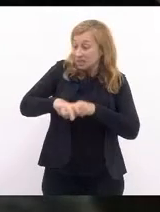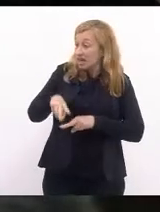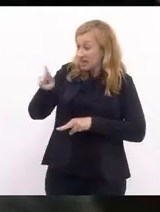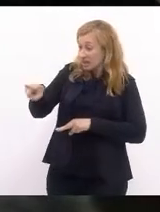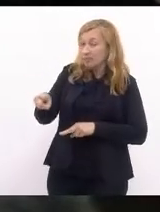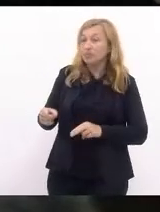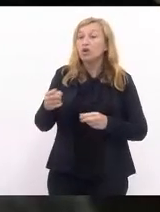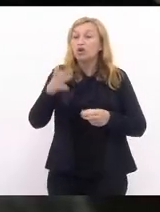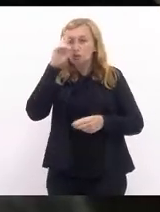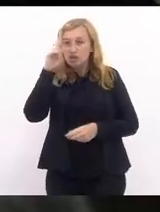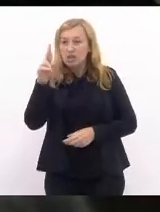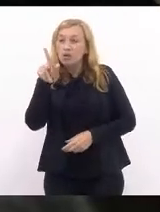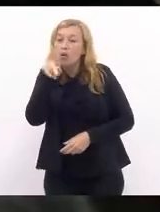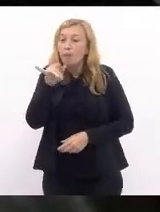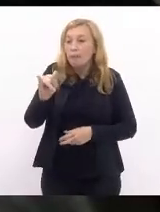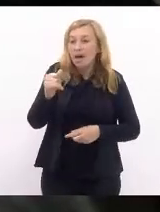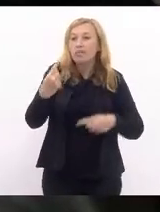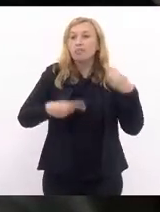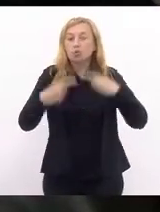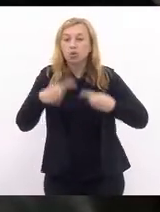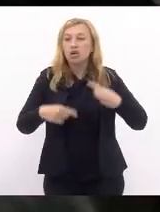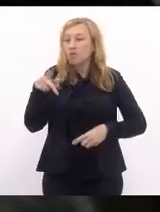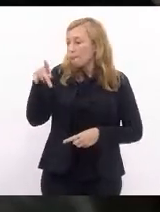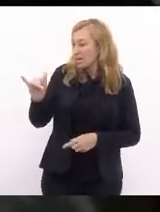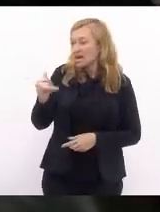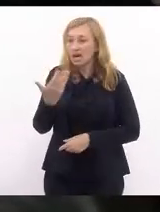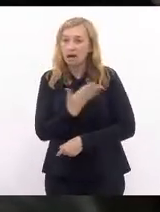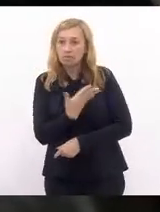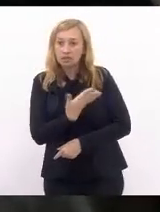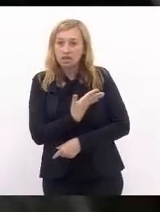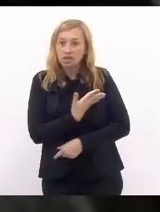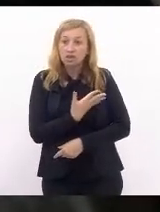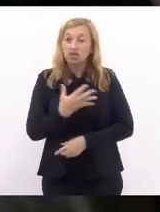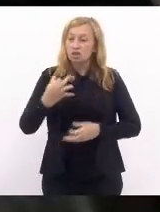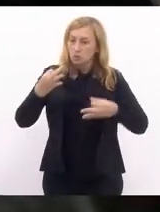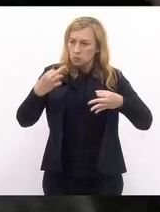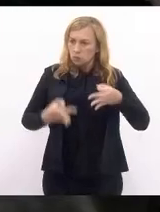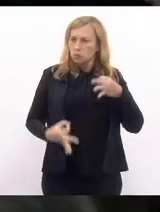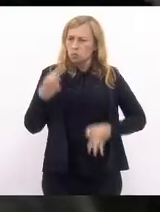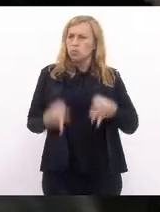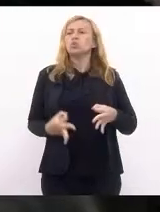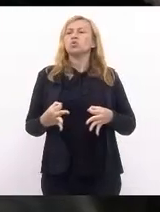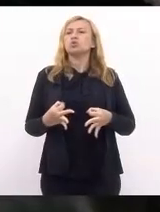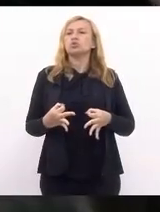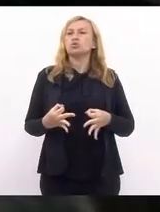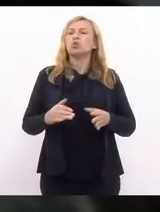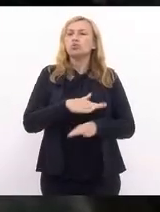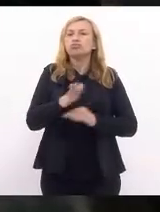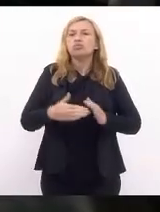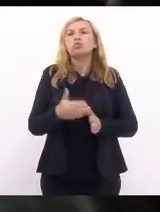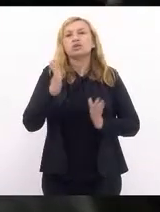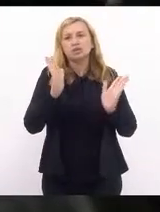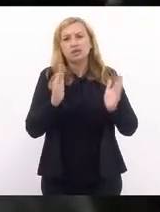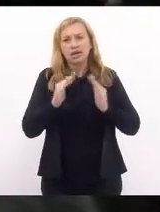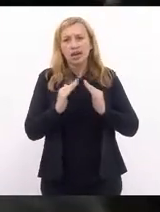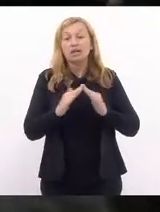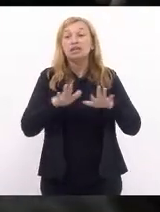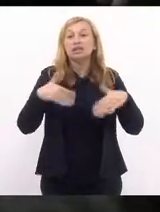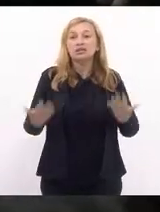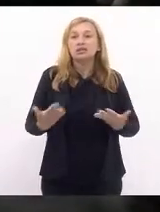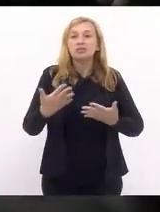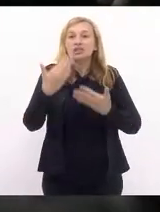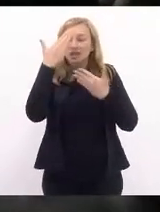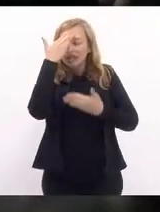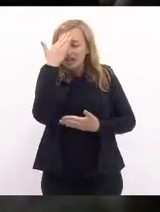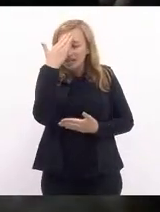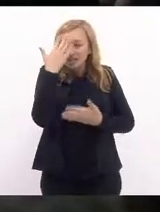só tem sido um pai político um pai amigo um cara sincero e justo com todos nessa casa então